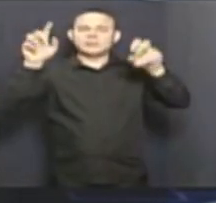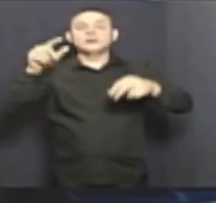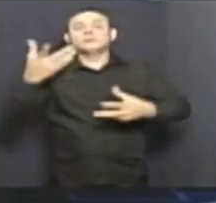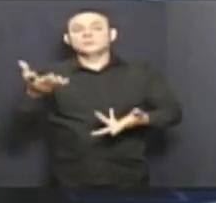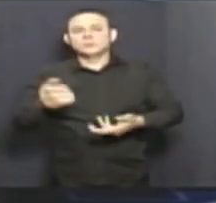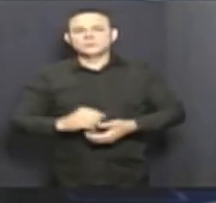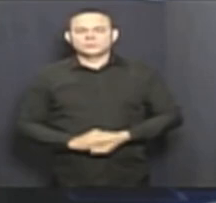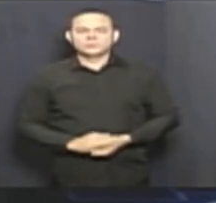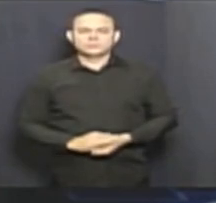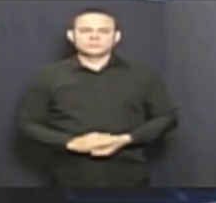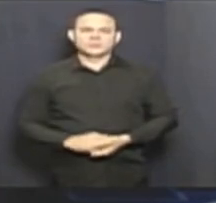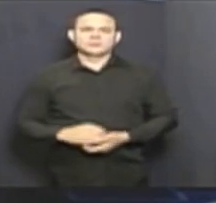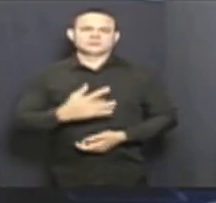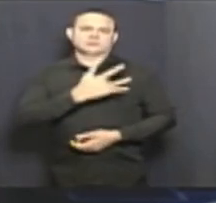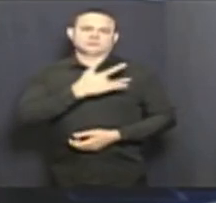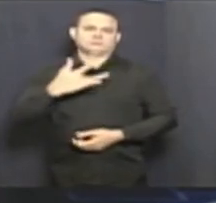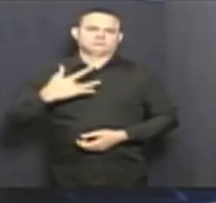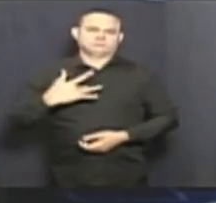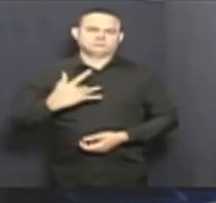saúde